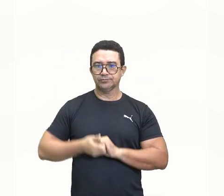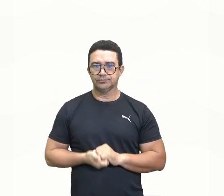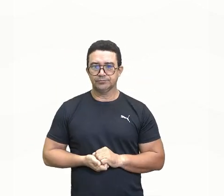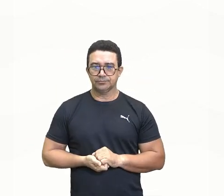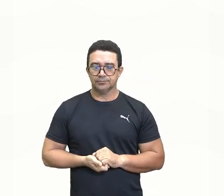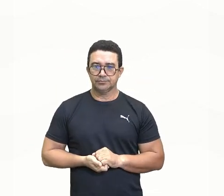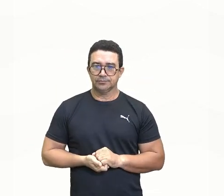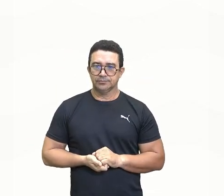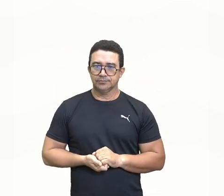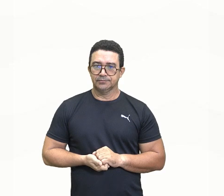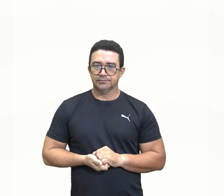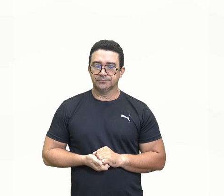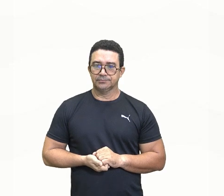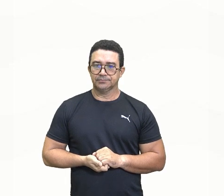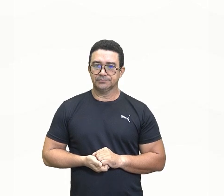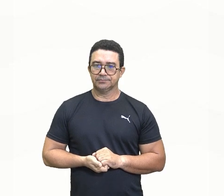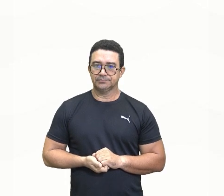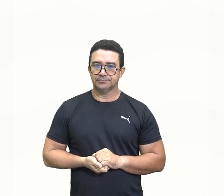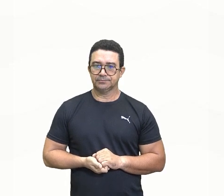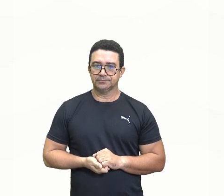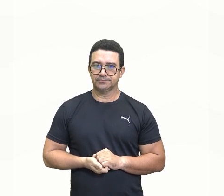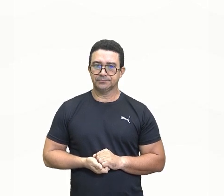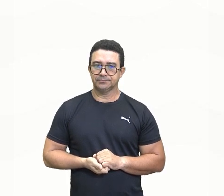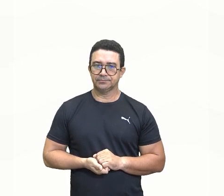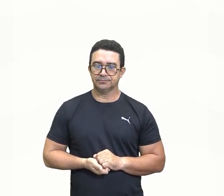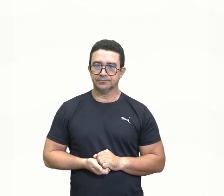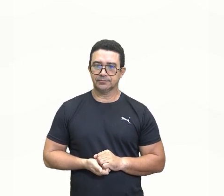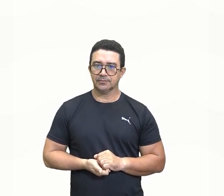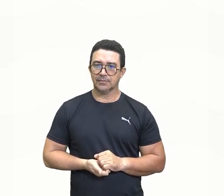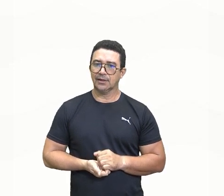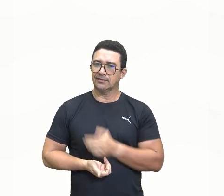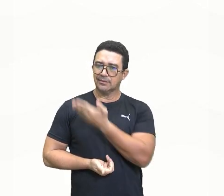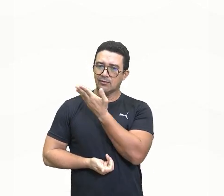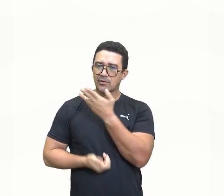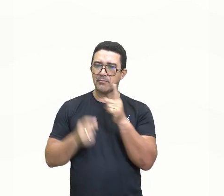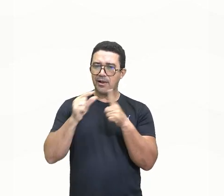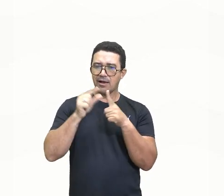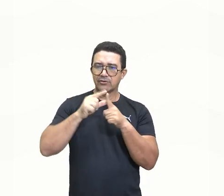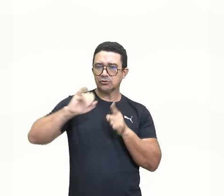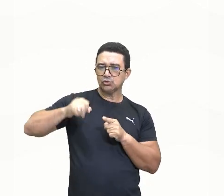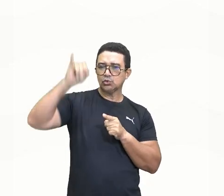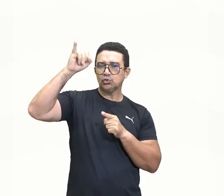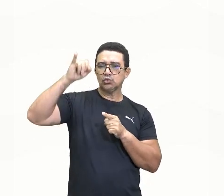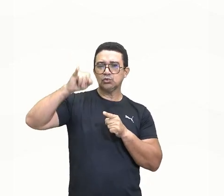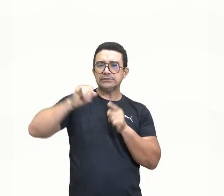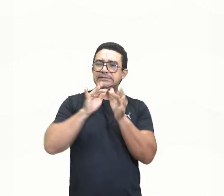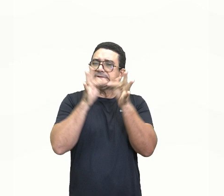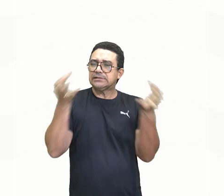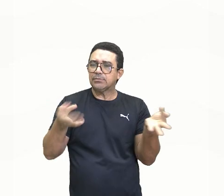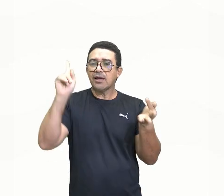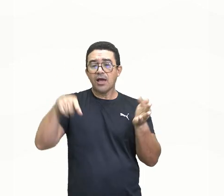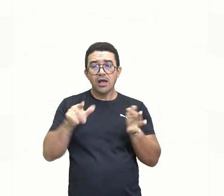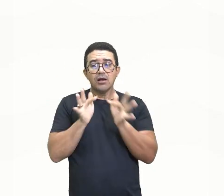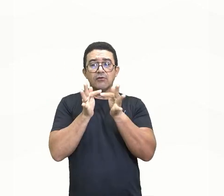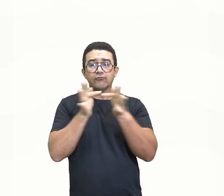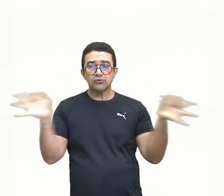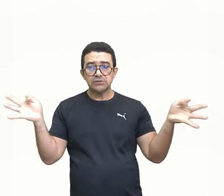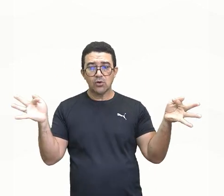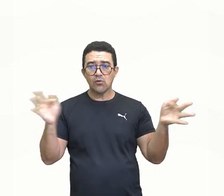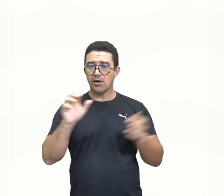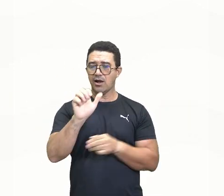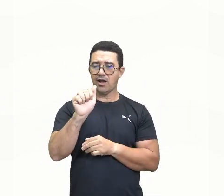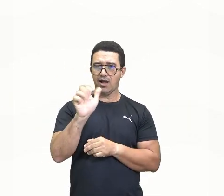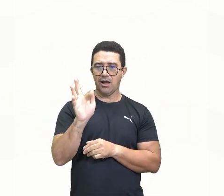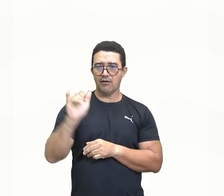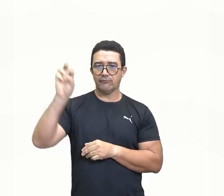trazer aqui uma frase para vocês. Atenção! A expressão de juros simples é uma função afim.